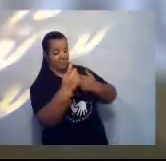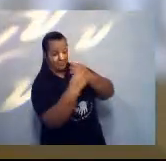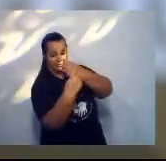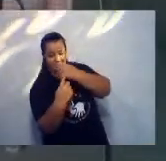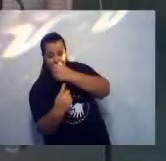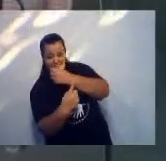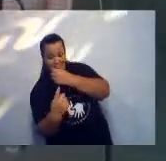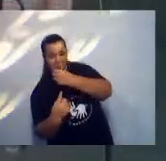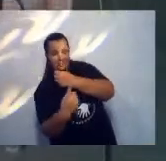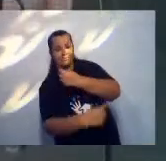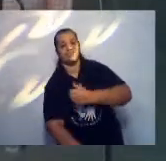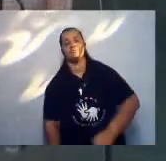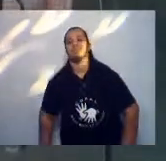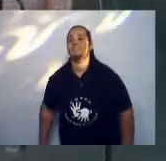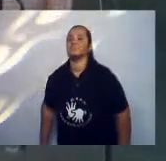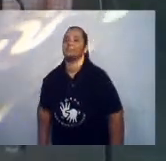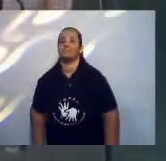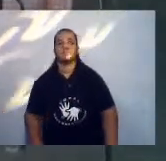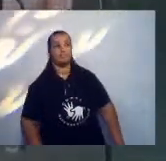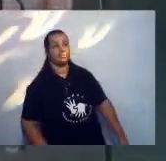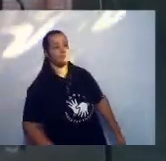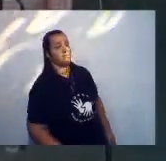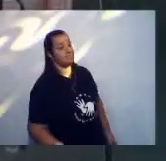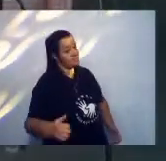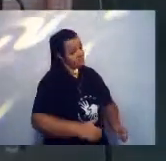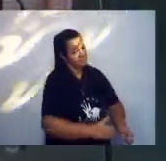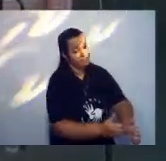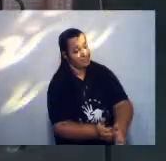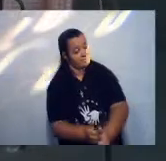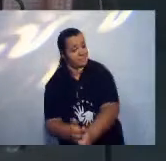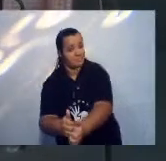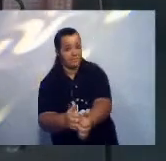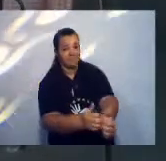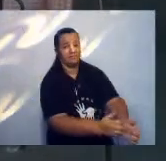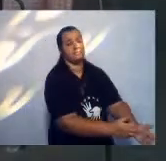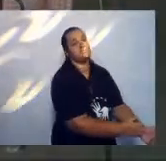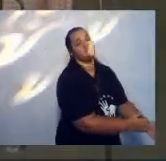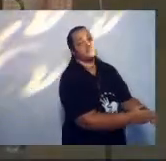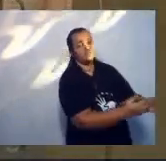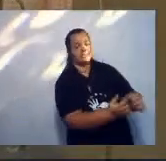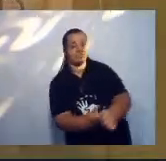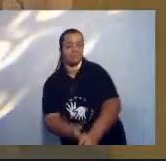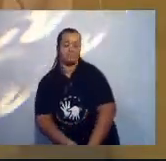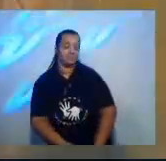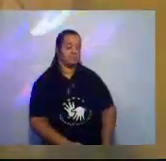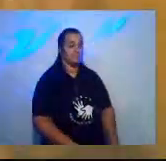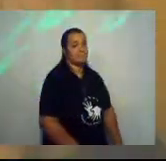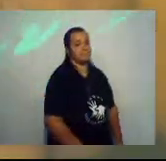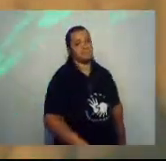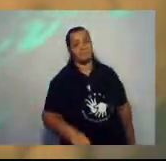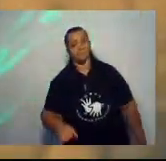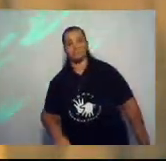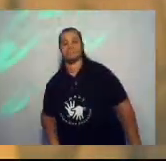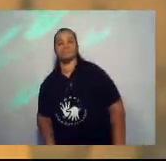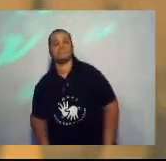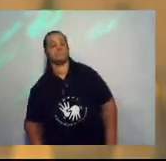recados, minhas fotos que você pediu, tô seguindo você. E aí,